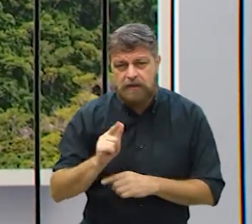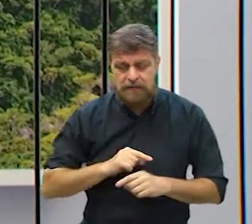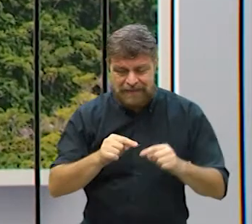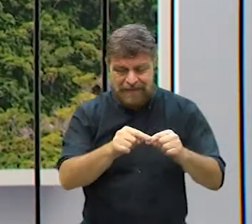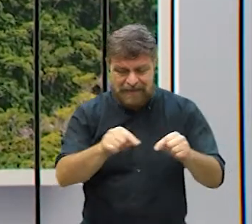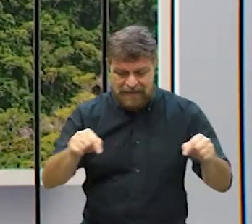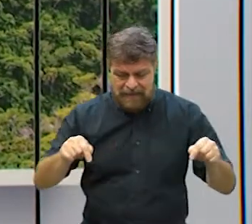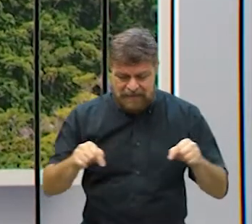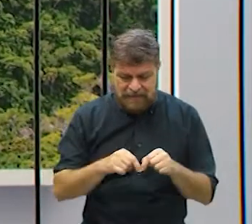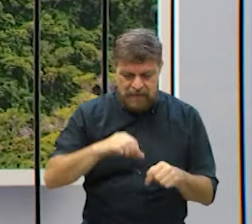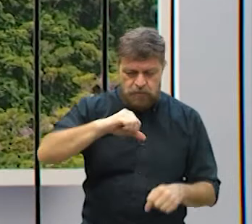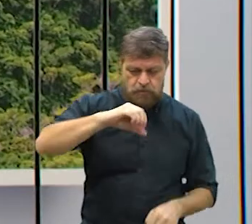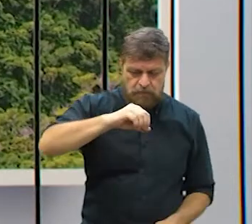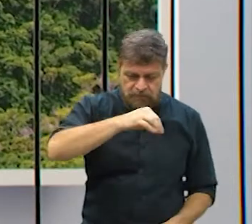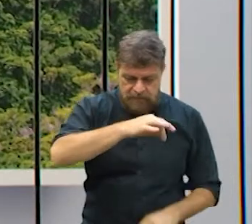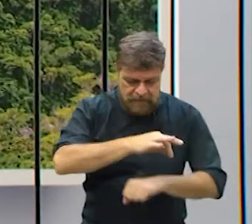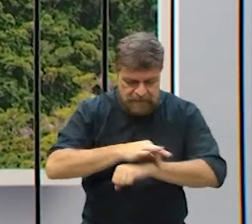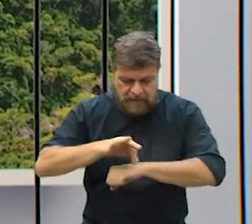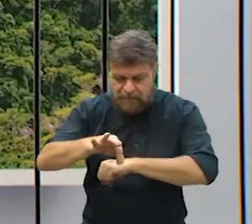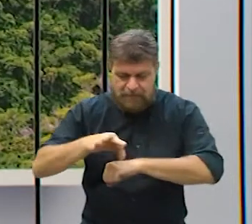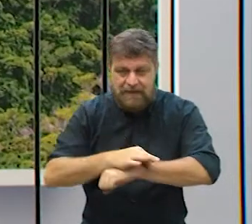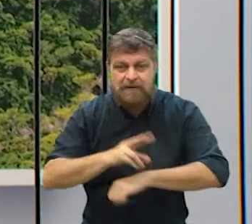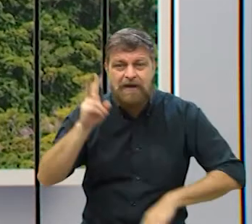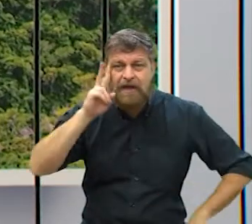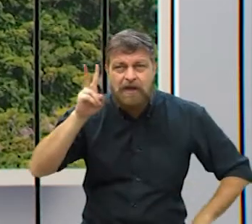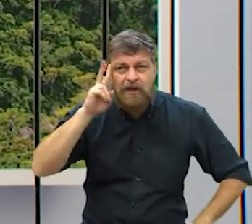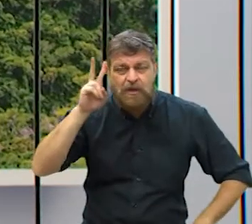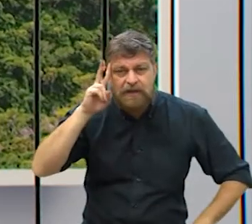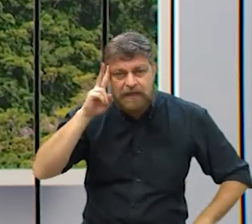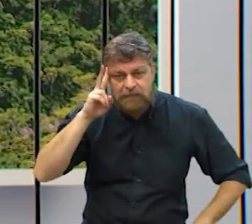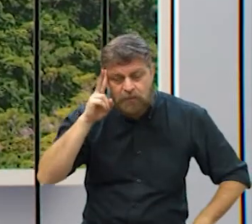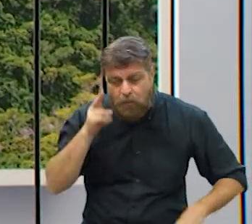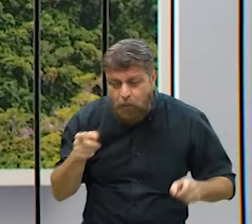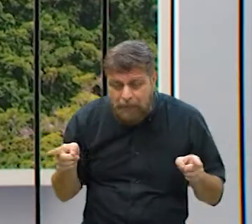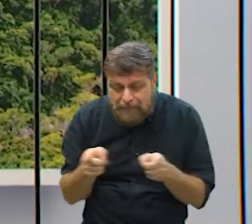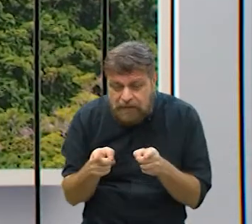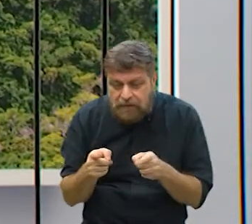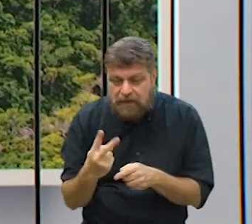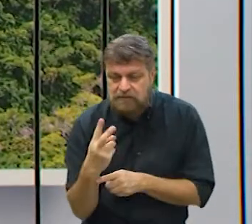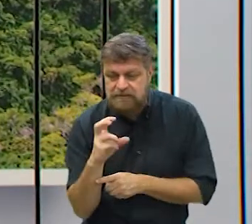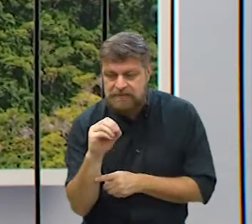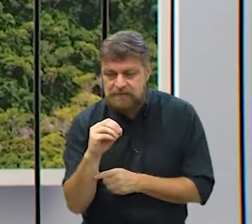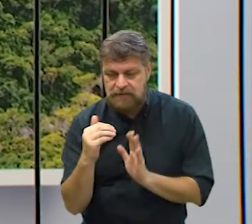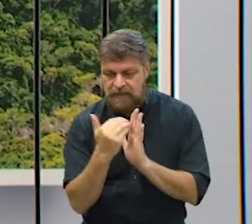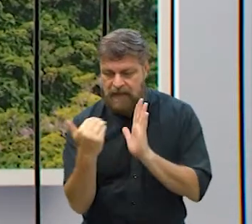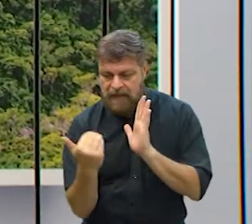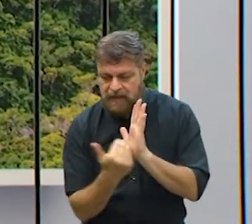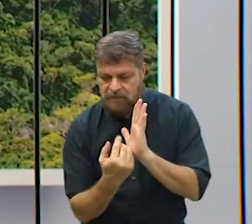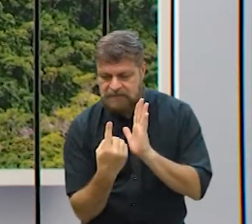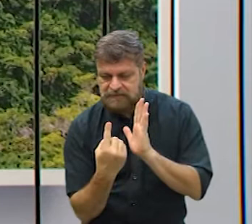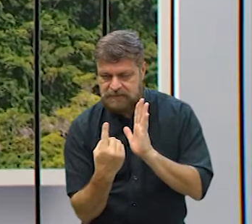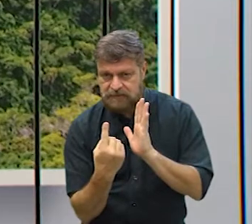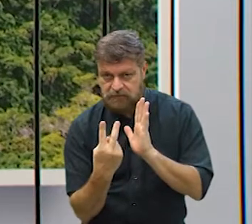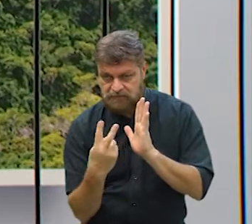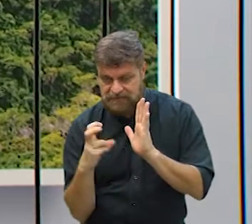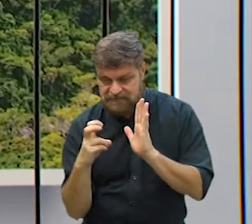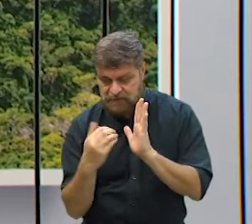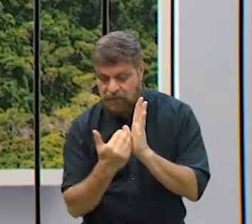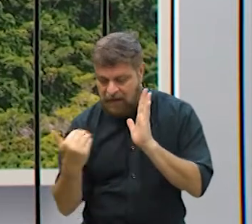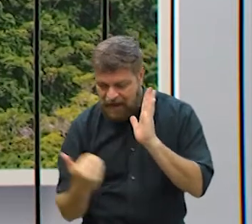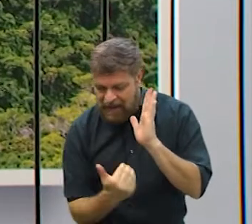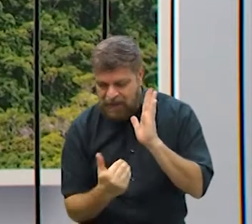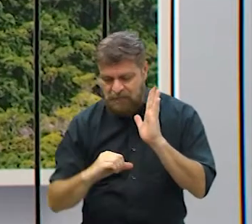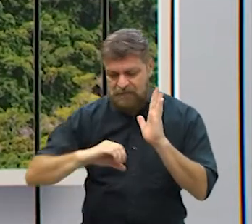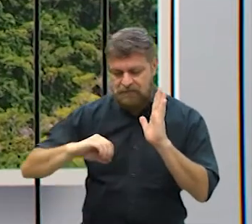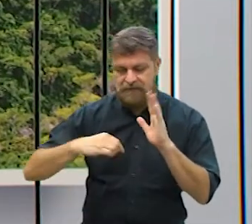é o caso, terrenos de 90 metros quadrados. Eu me lembro que o menor era 250. Caiu para 125, agora caiu para